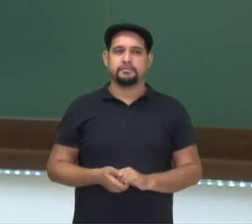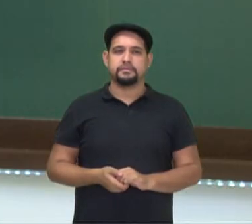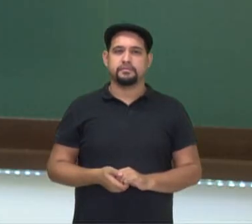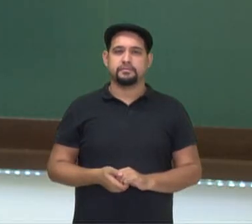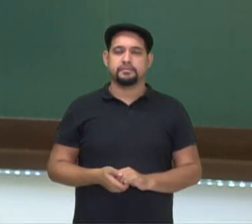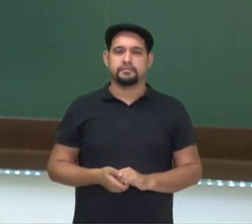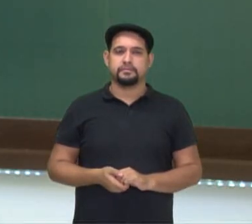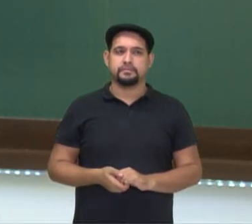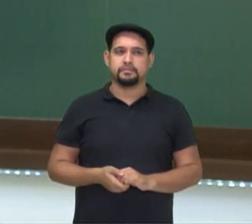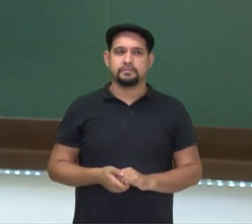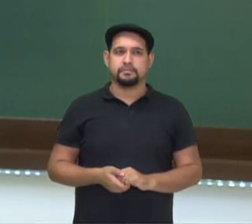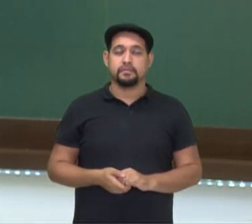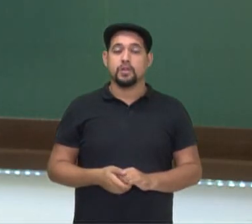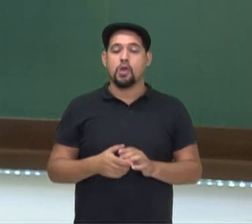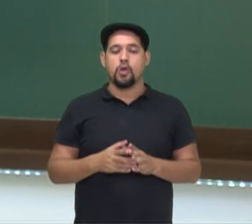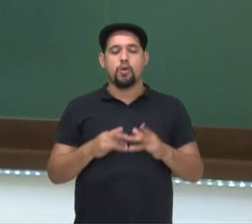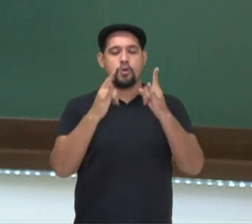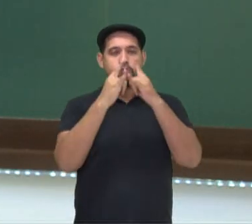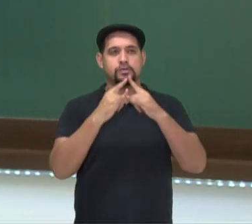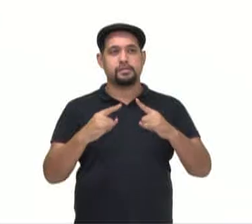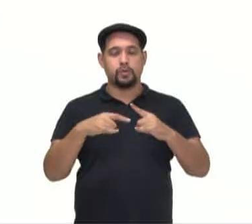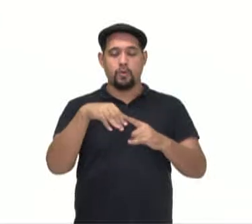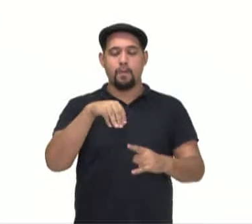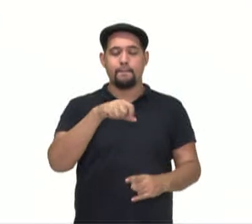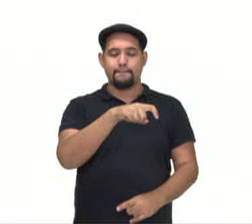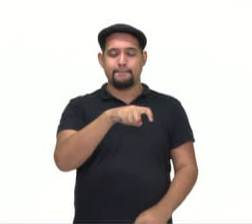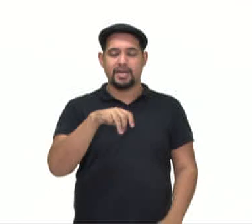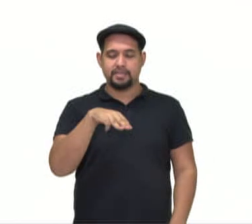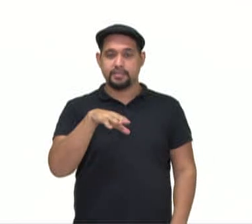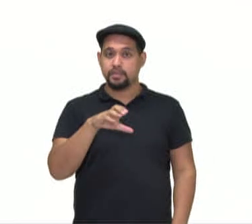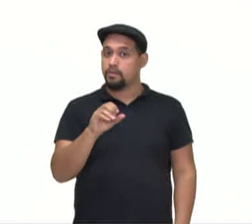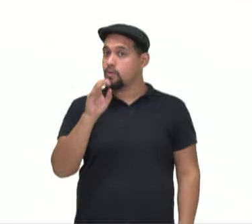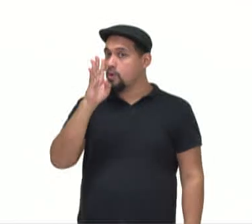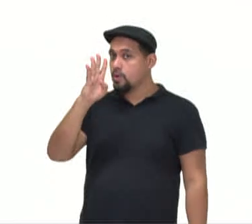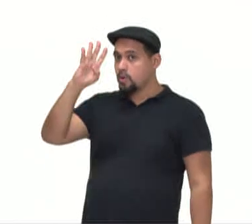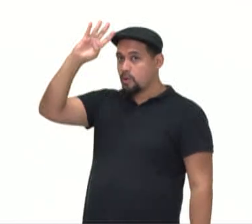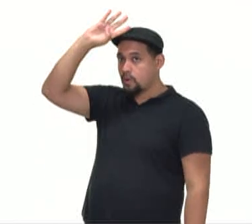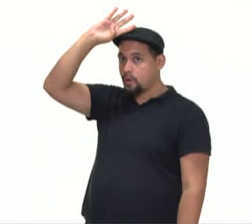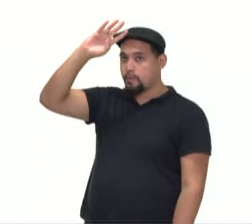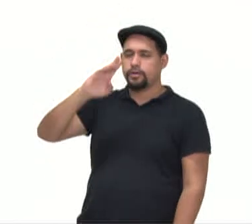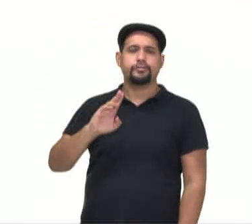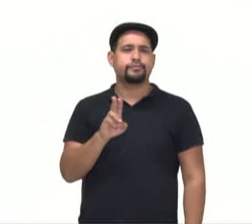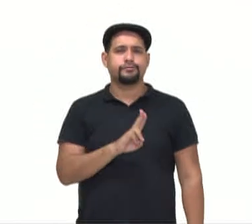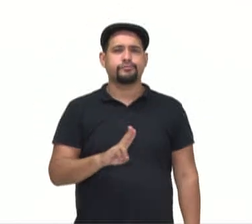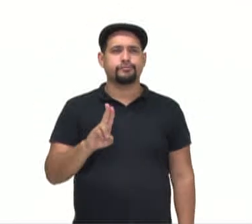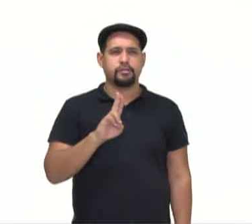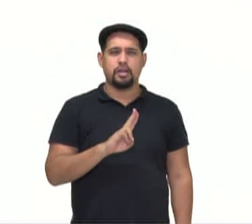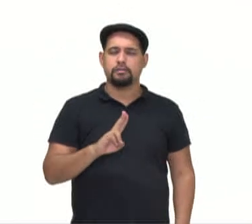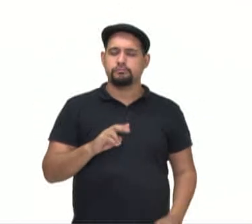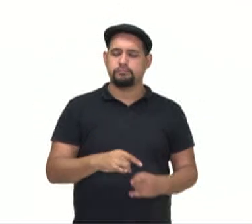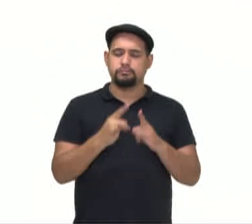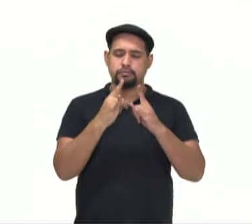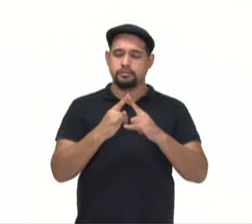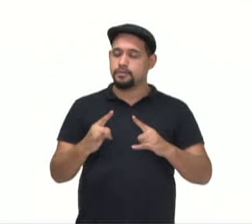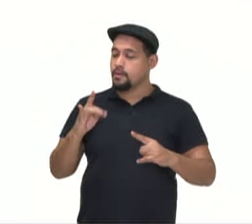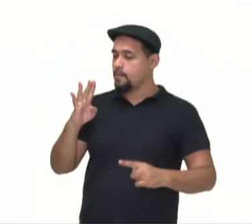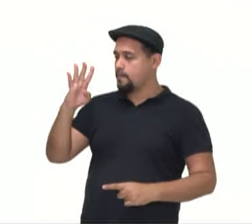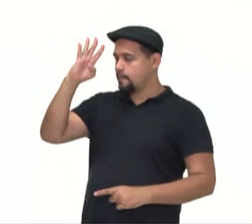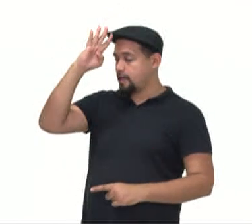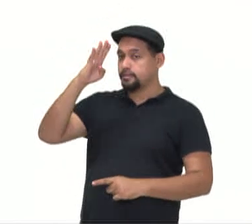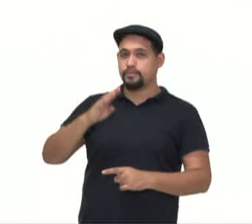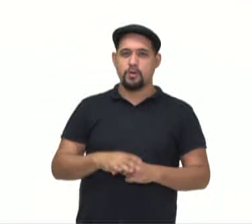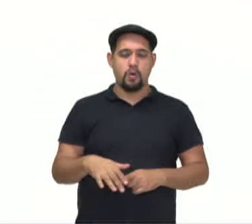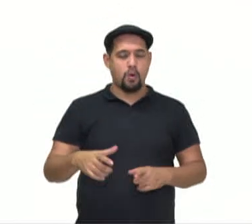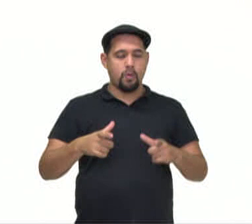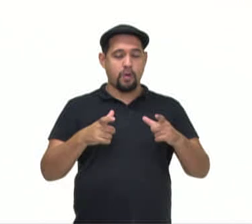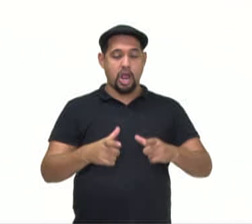Então, o Circo Máximo em Roma. Um dos mais famosos circos da antiguidade foi o Grande Circo Máximo. Então, era uma arena